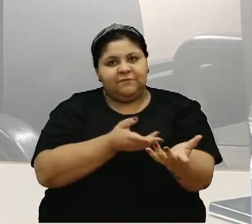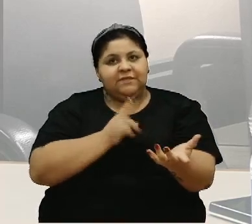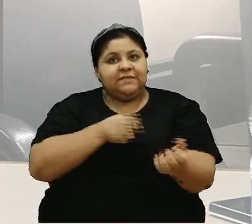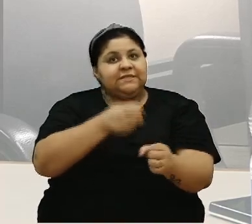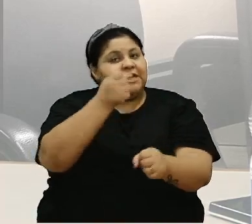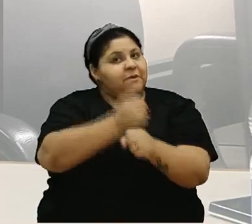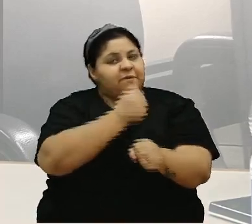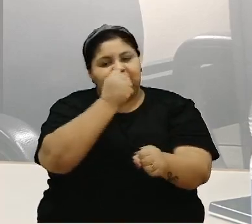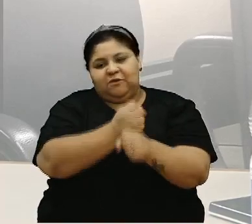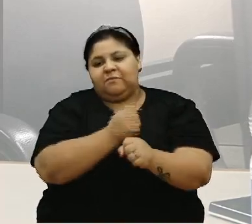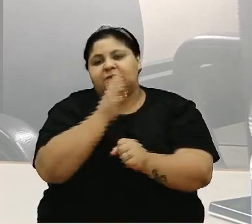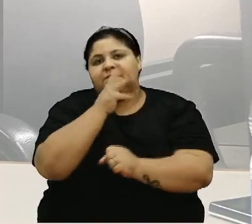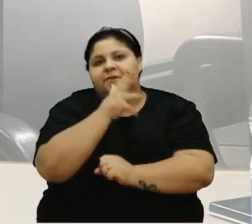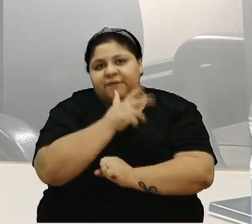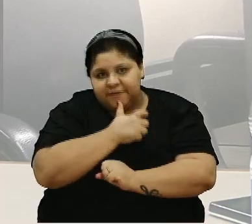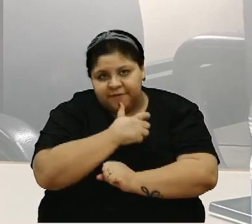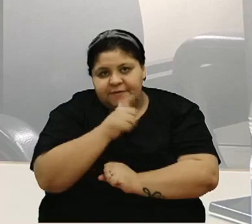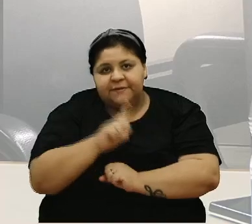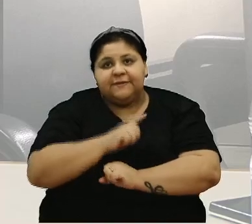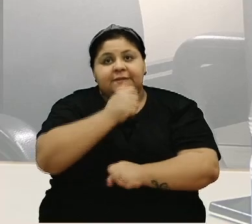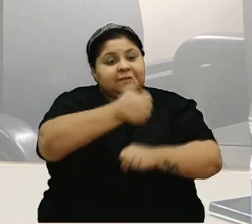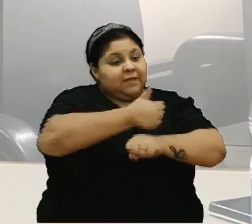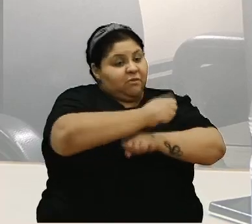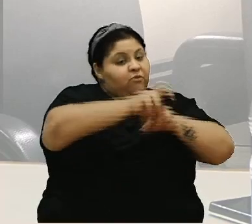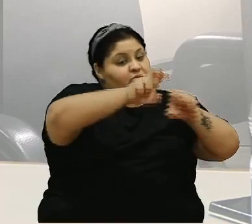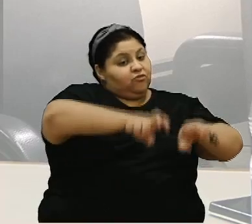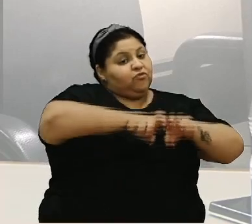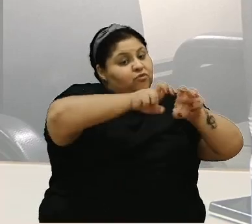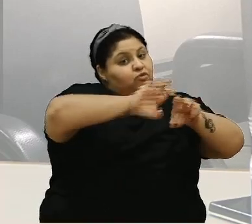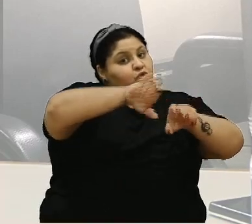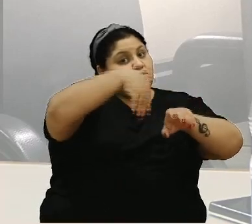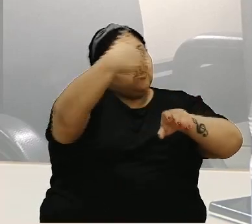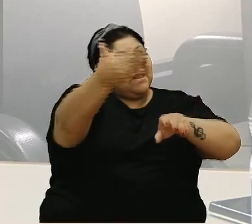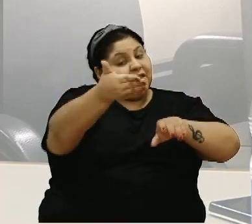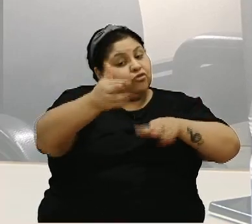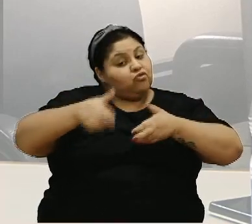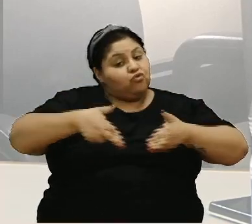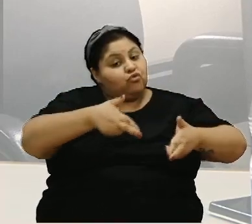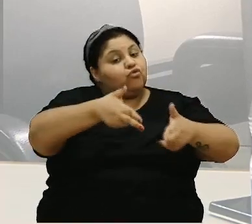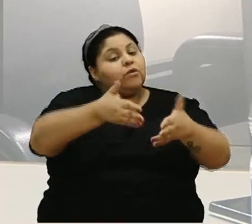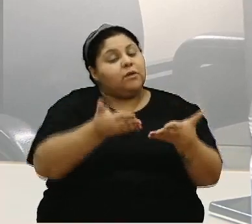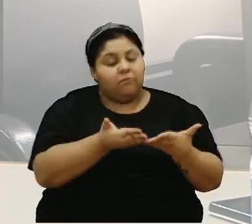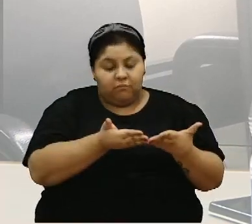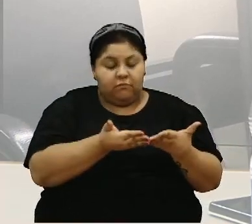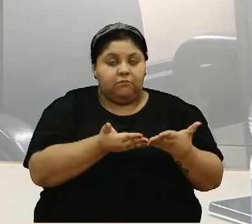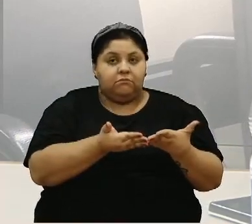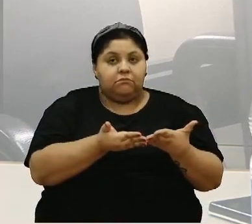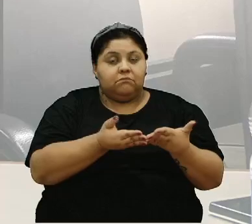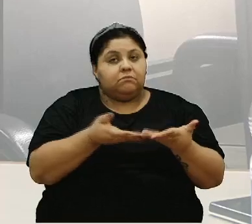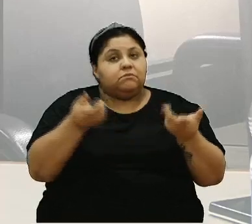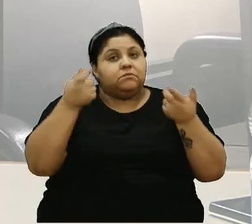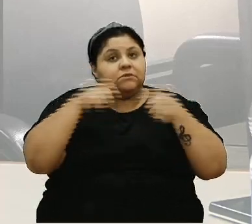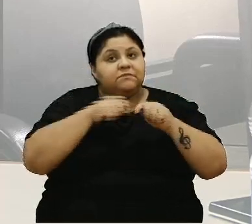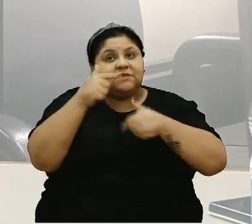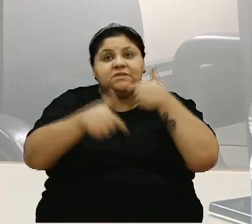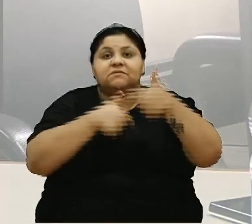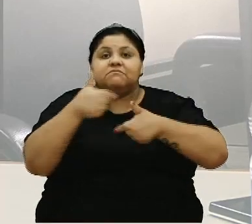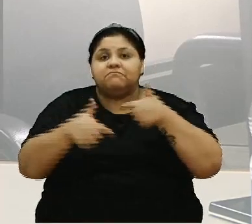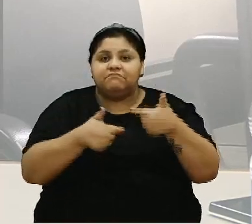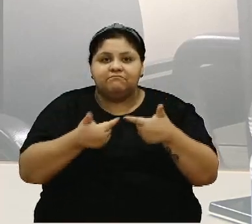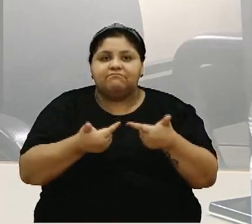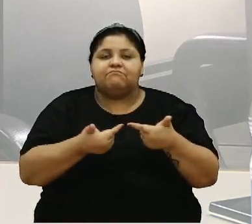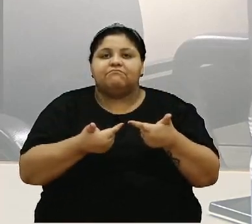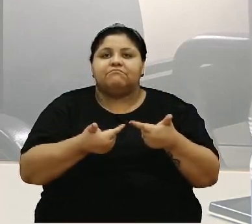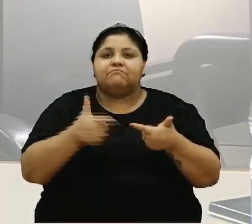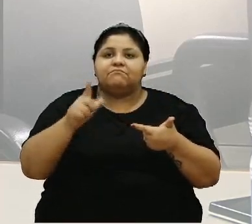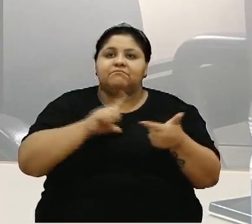públicas. Enquanto isso, tem agricultores no outro lado do rio, São José do Caí, que precisa trabalhar, então nem se fala.